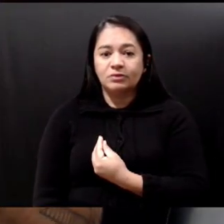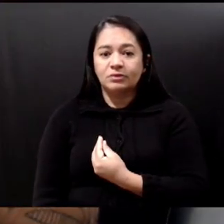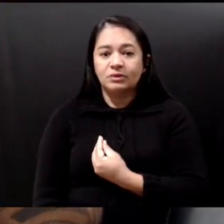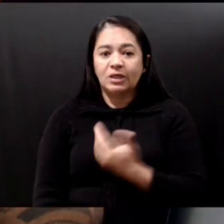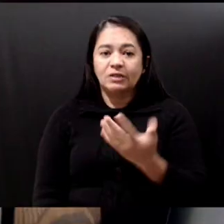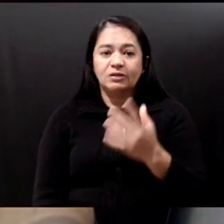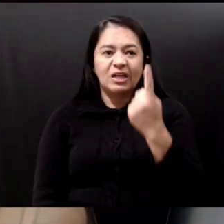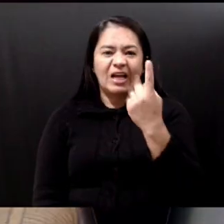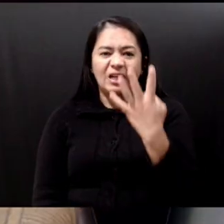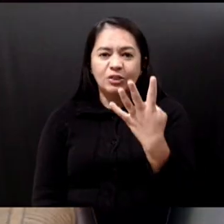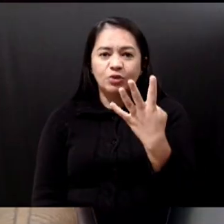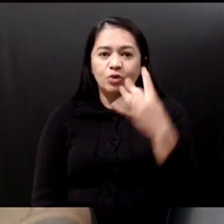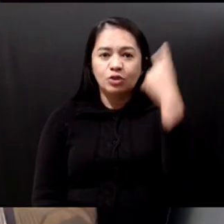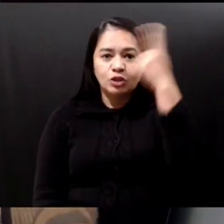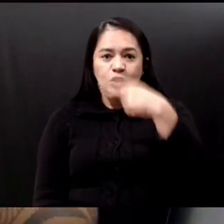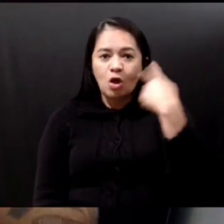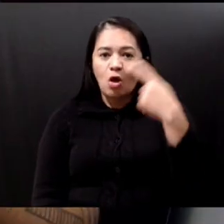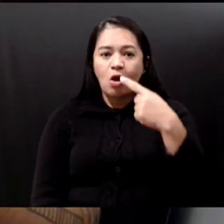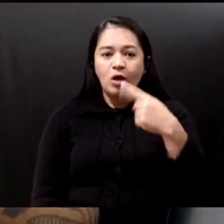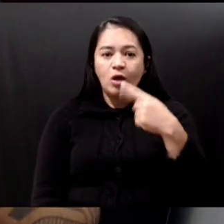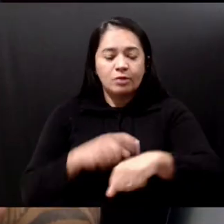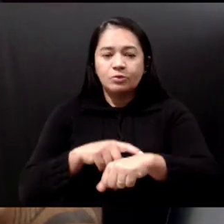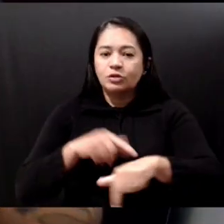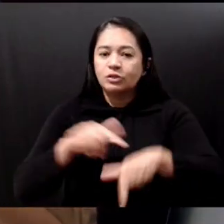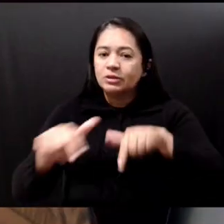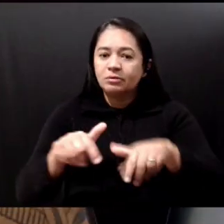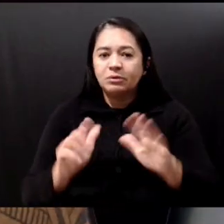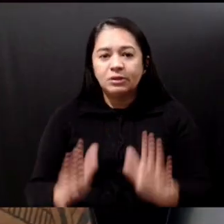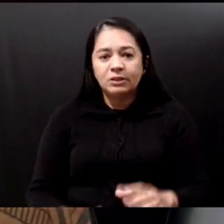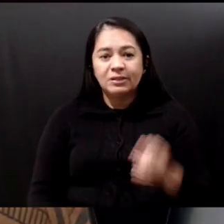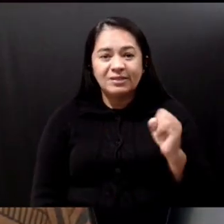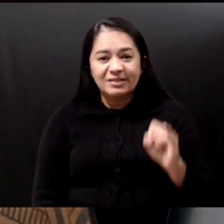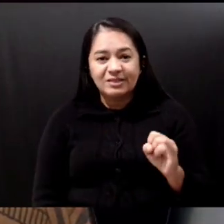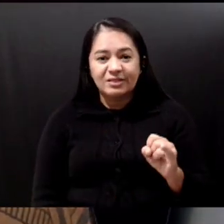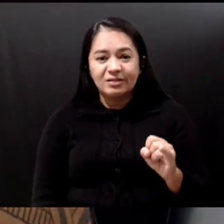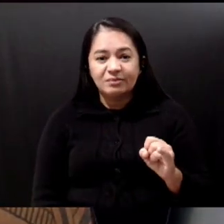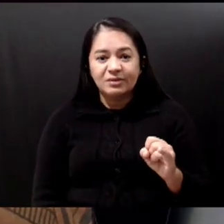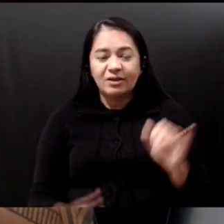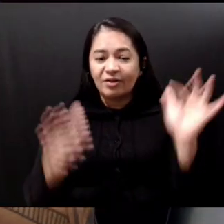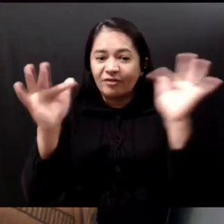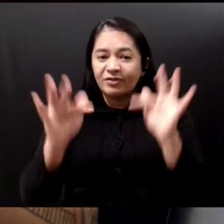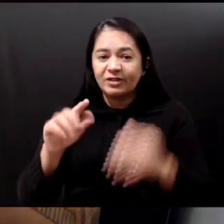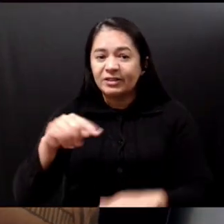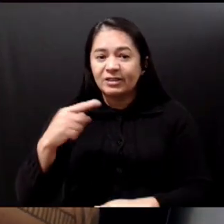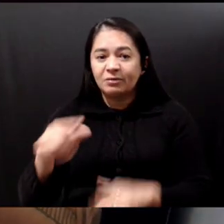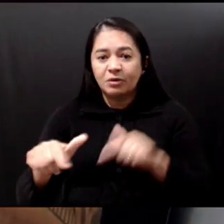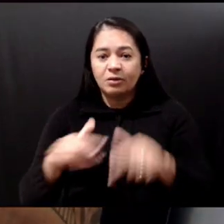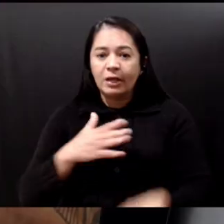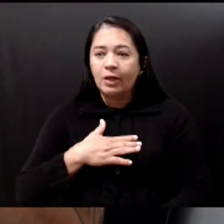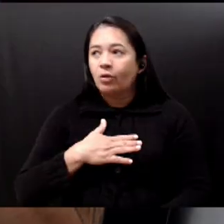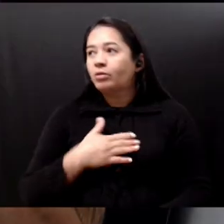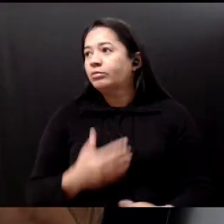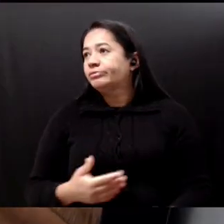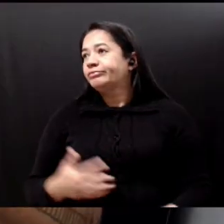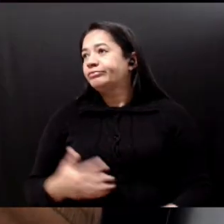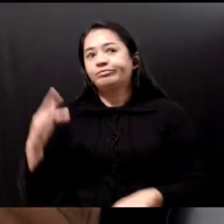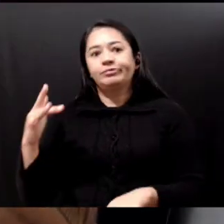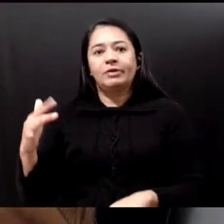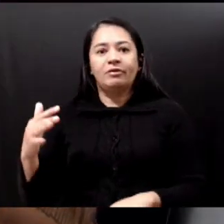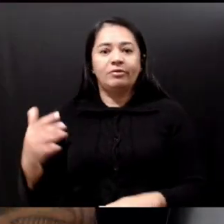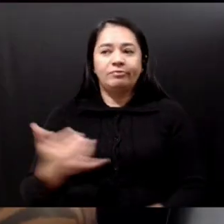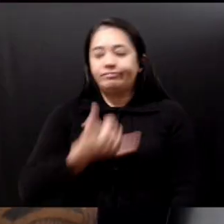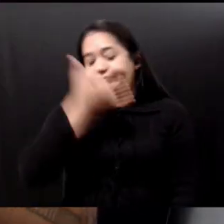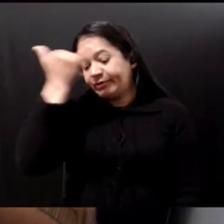horas por dia em algumas semanas. Se eu tivesse que deixar para ser feliz depois do meu trabalho, eu estava lascado. Então eu preciso fazer com que o meu